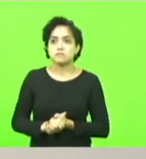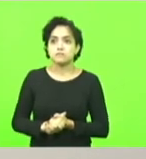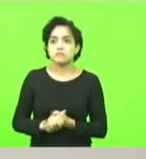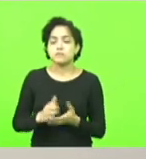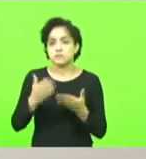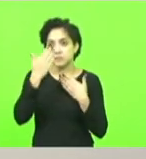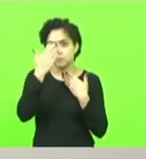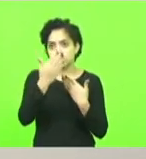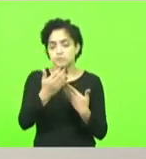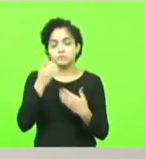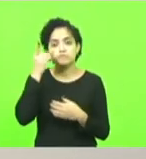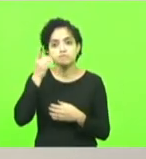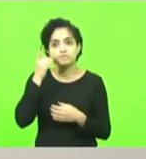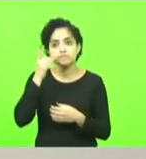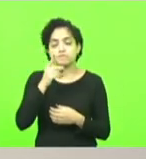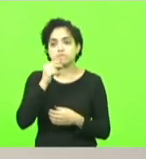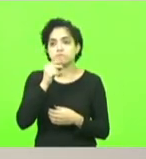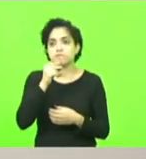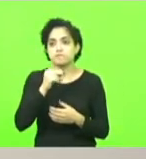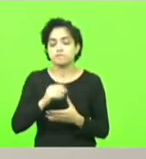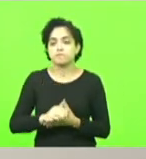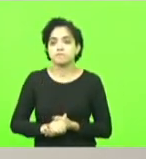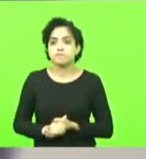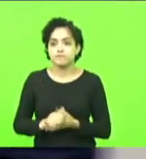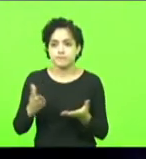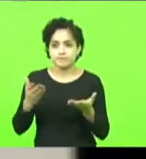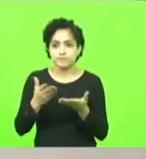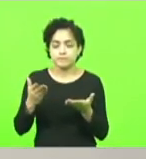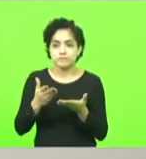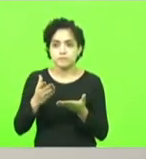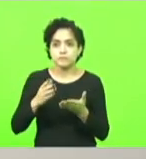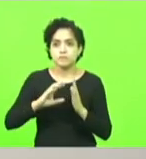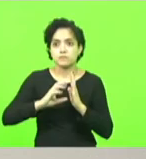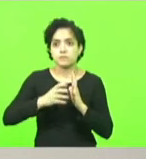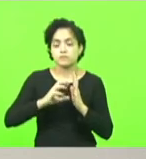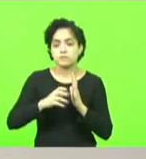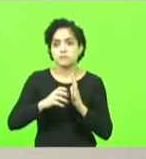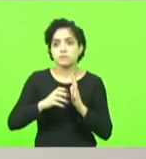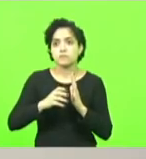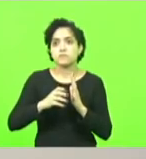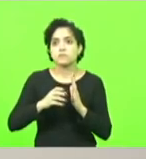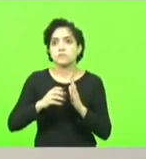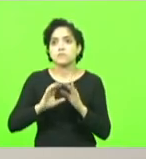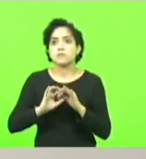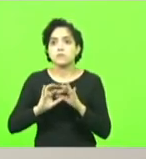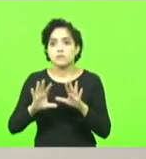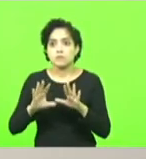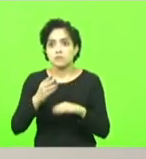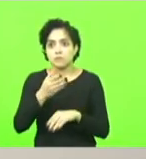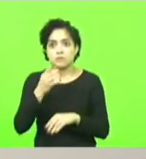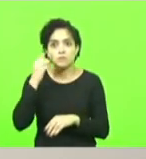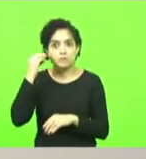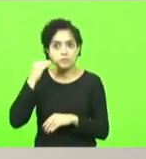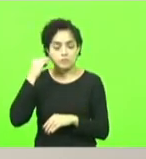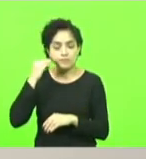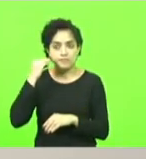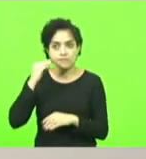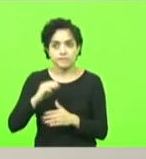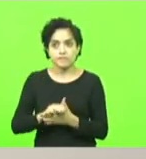deputado Kennedy Nunes. Próximo partido, Partido Liberal. Consulte seu deputado Márcio Machado, fará uso da